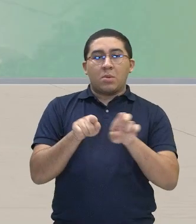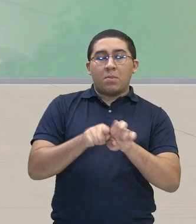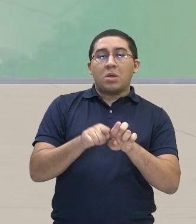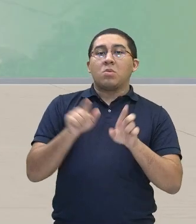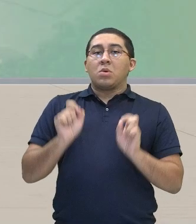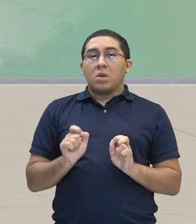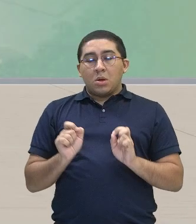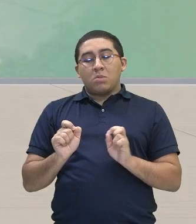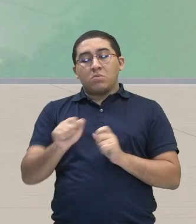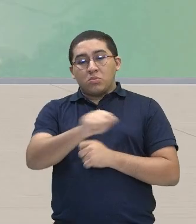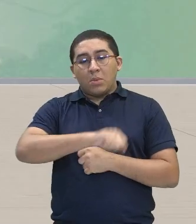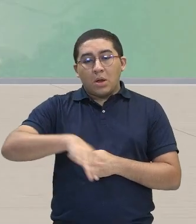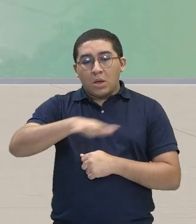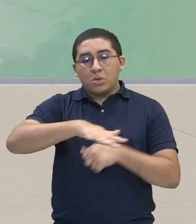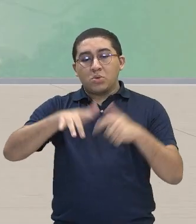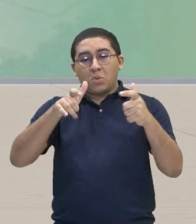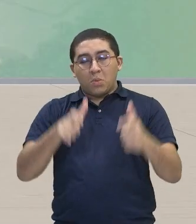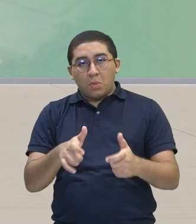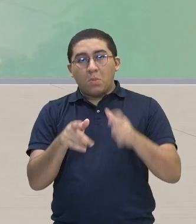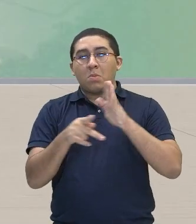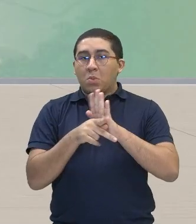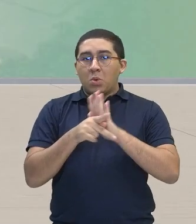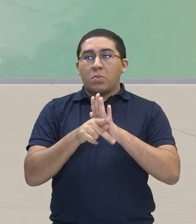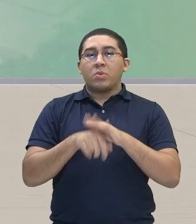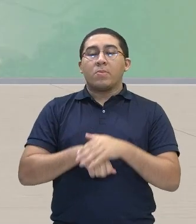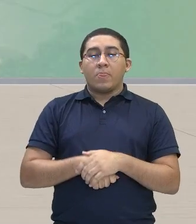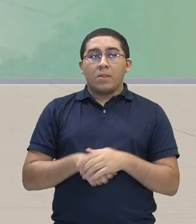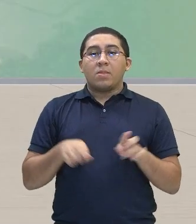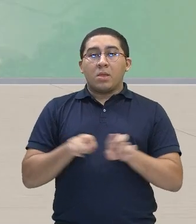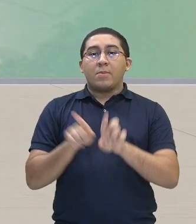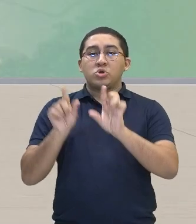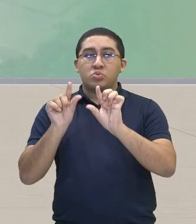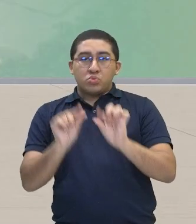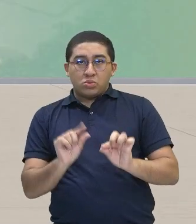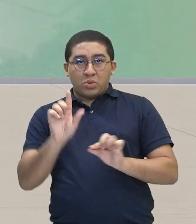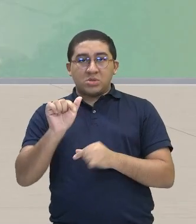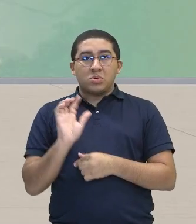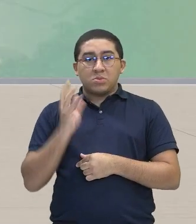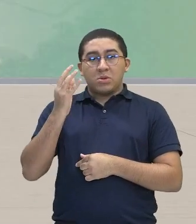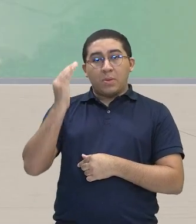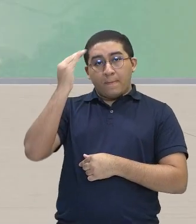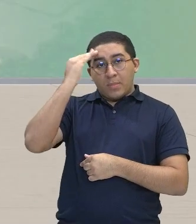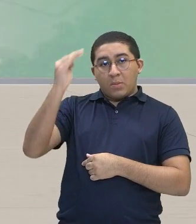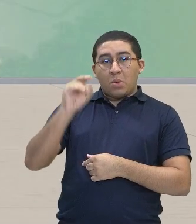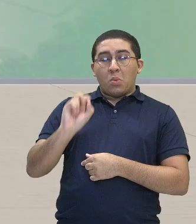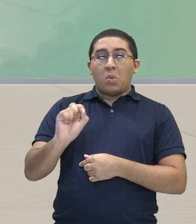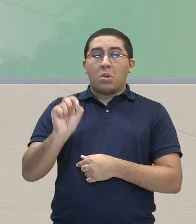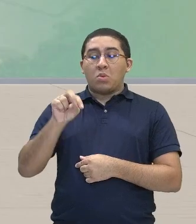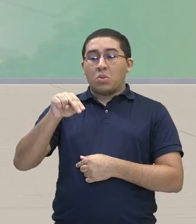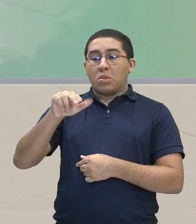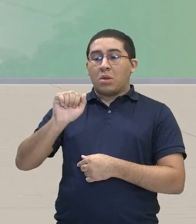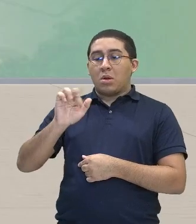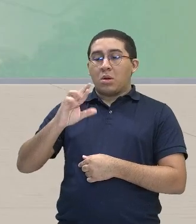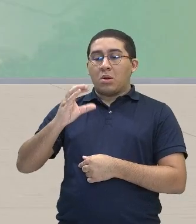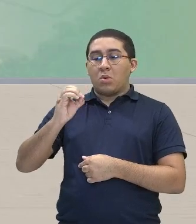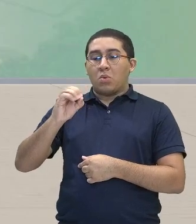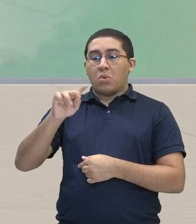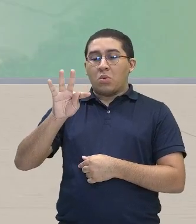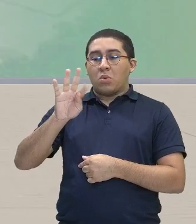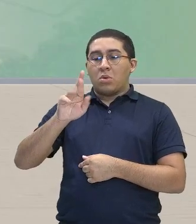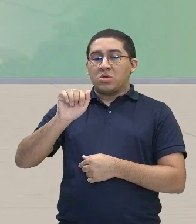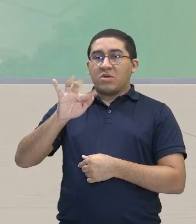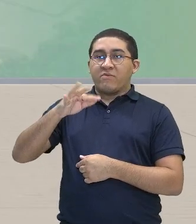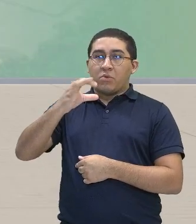nossa região, que acabou amenizando muito essas situações, principalmente com o narcotráfico, tá certo, gente? Isso, e a gente observa